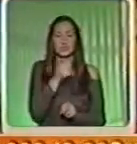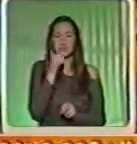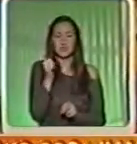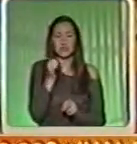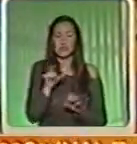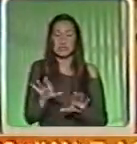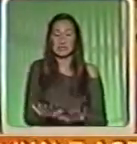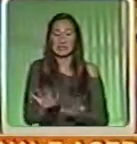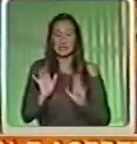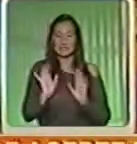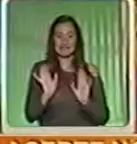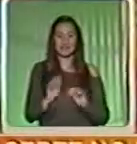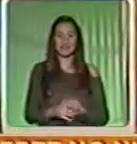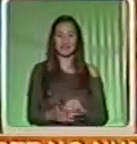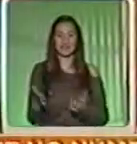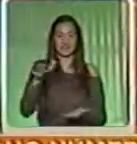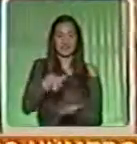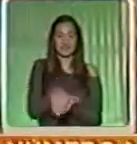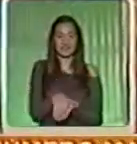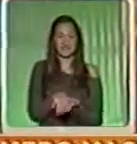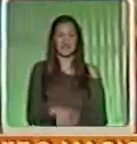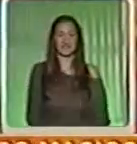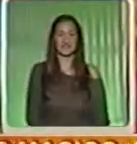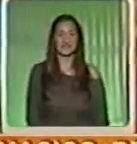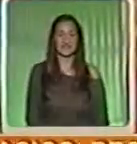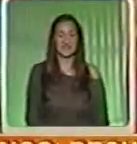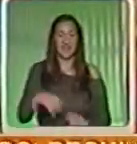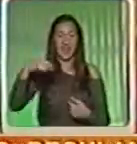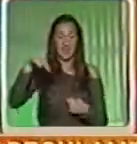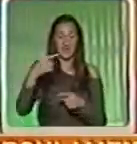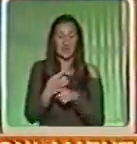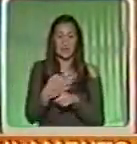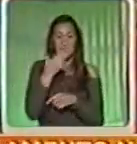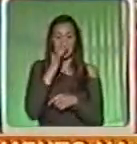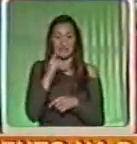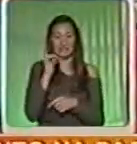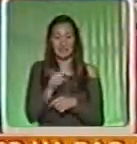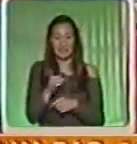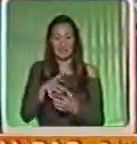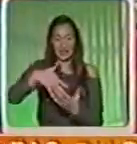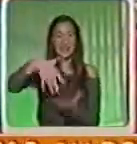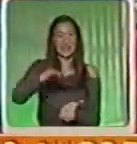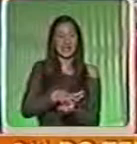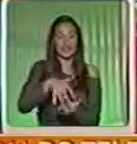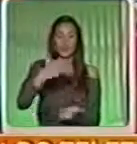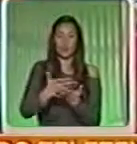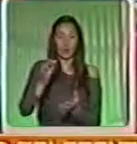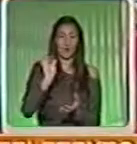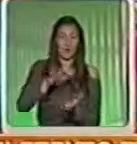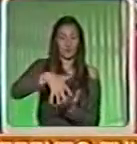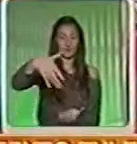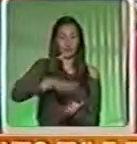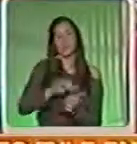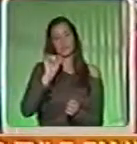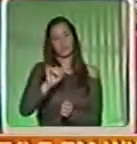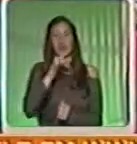para tocar! É verdade, fecha, gosto, é melhor! Pronto! A única coisa que é o que parece é a cataplana. Mas a cataplana não é algarvia. É